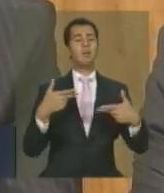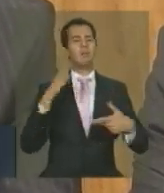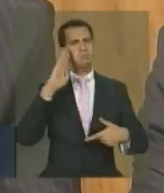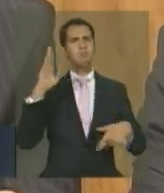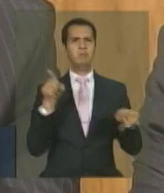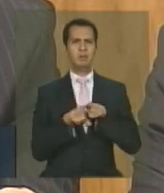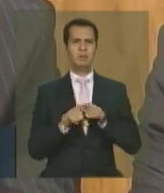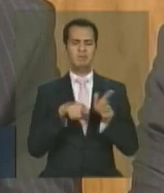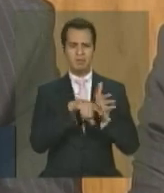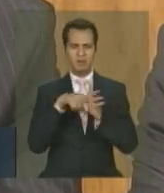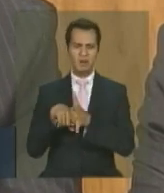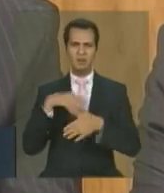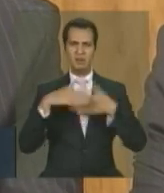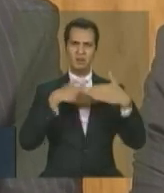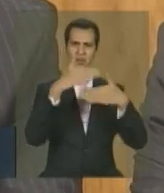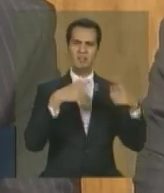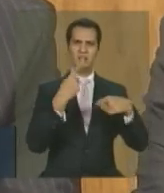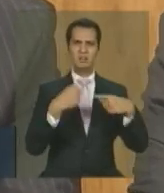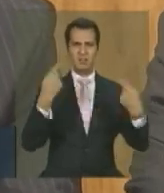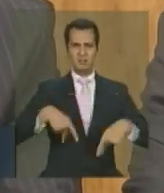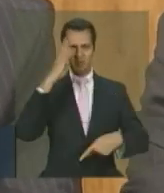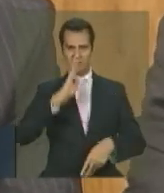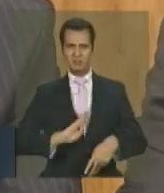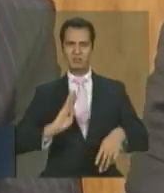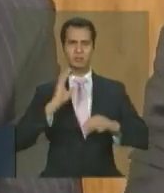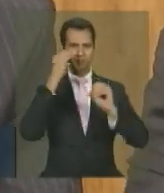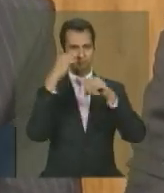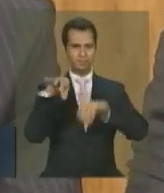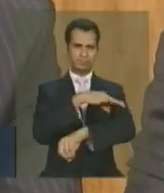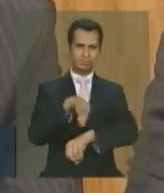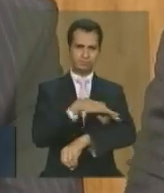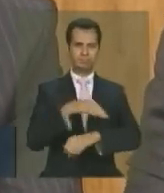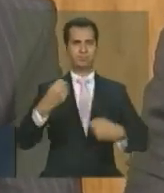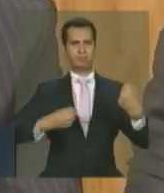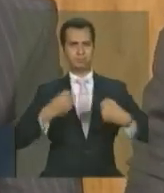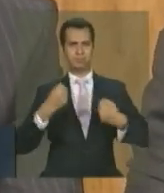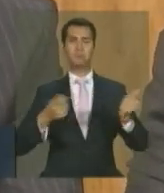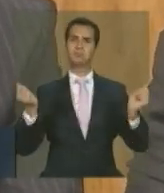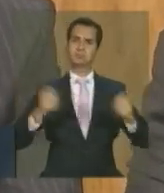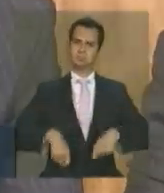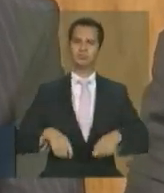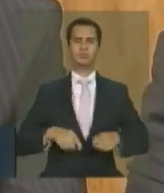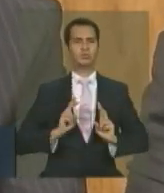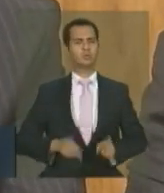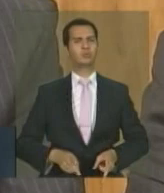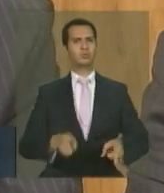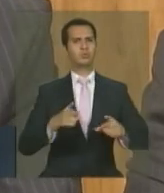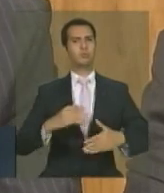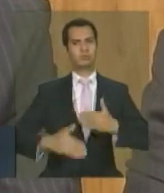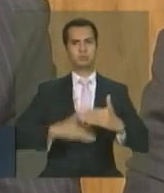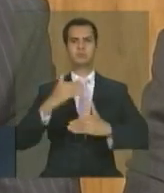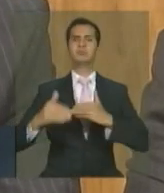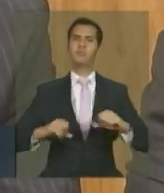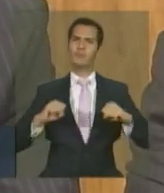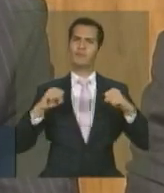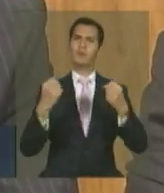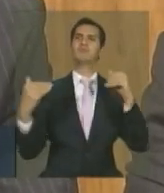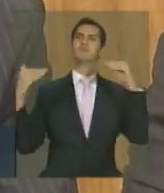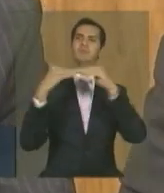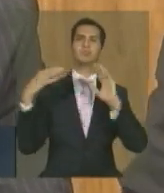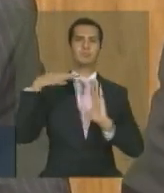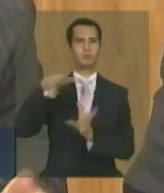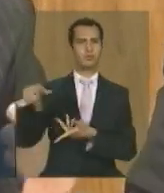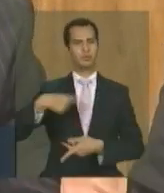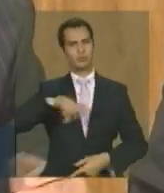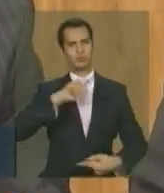e desenvolvimento para que a engenharia automotiva brasileira permaneça e alcance os níveis internacionais. E é esse